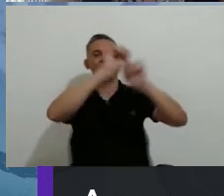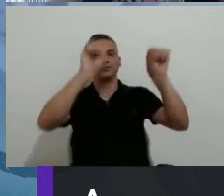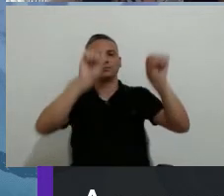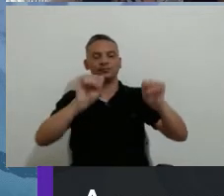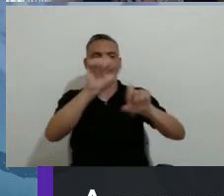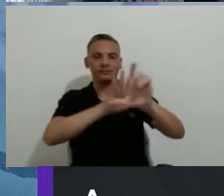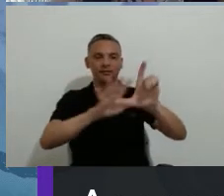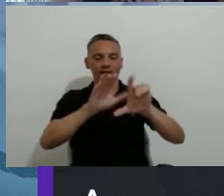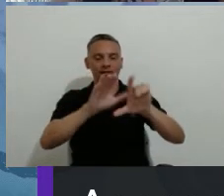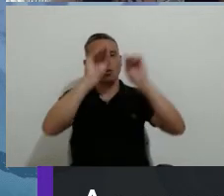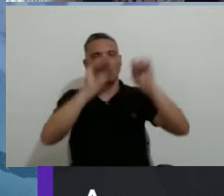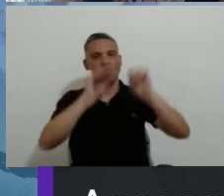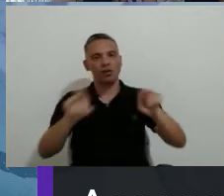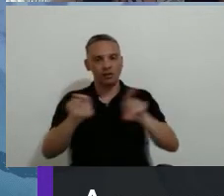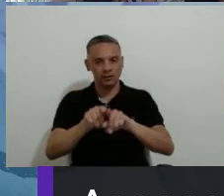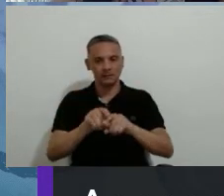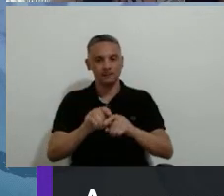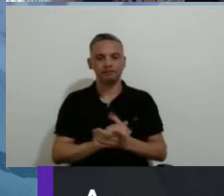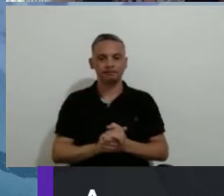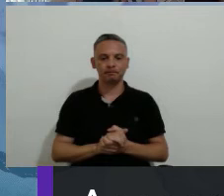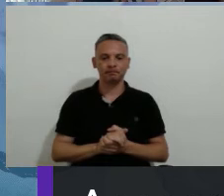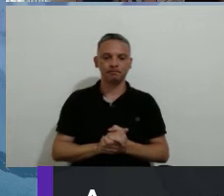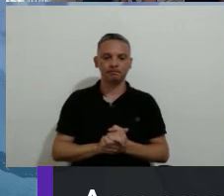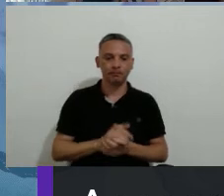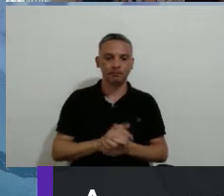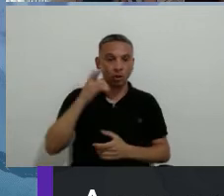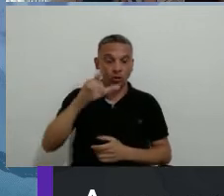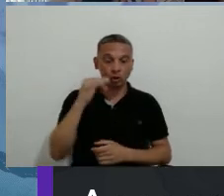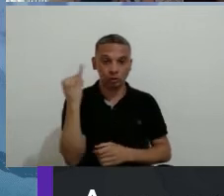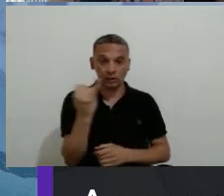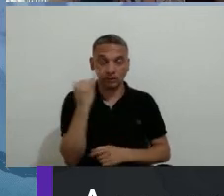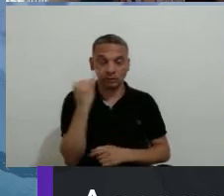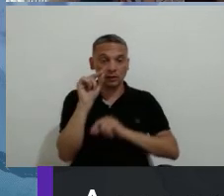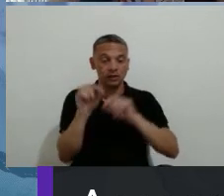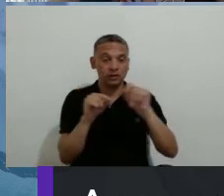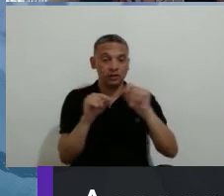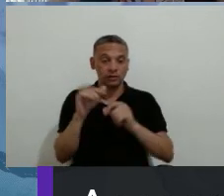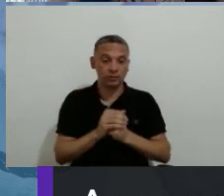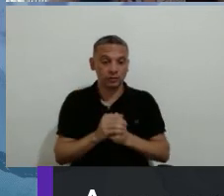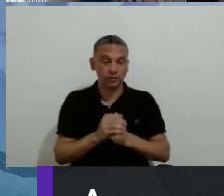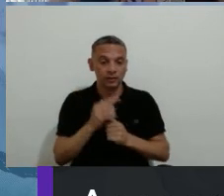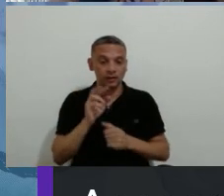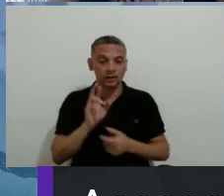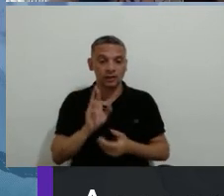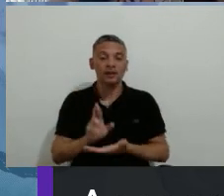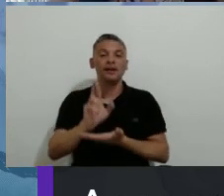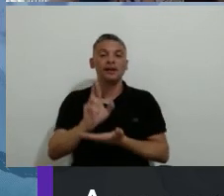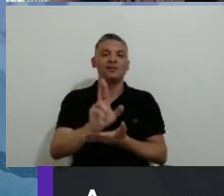integrar a plataforma. Uma outra funcionalidade muito importante é o resultado da análise de